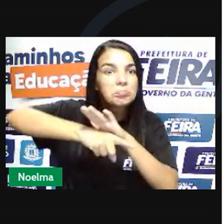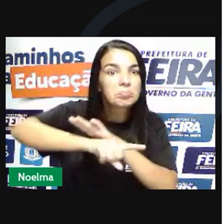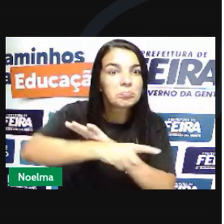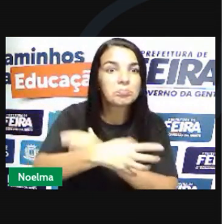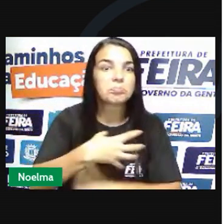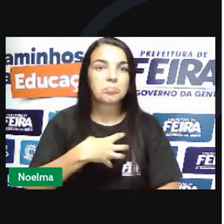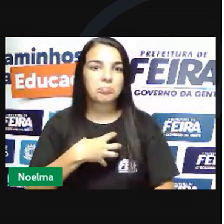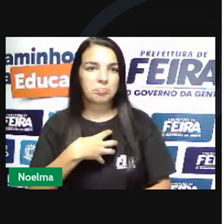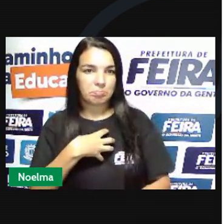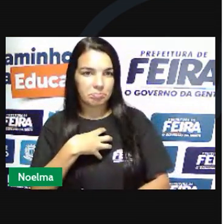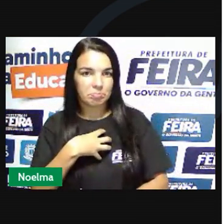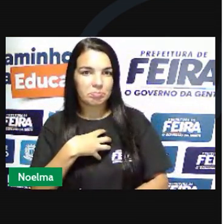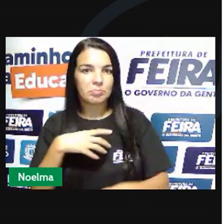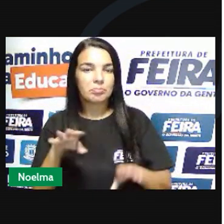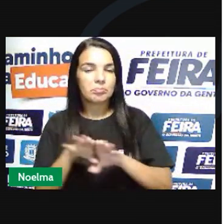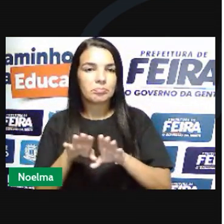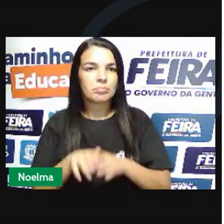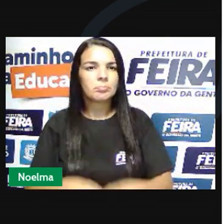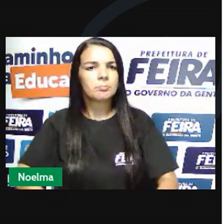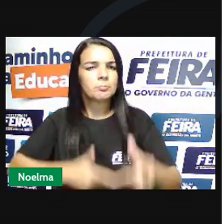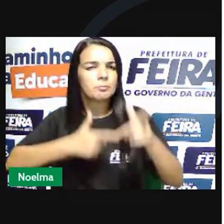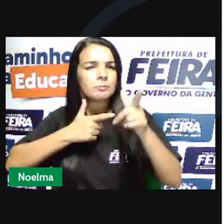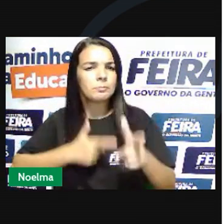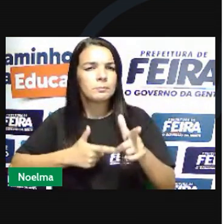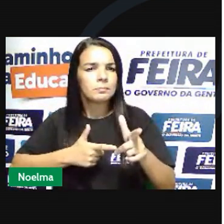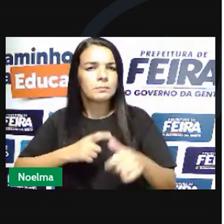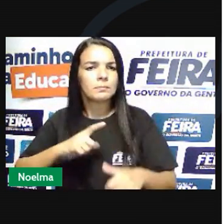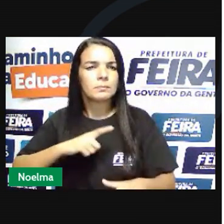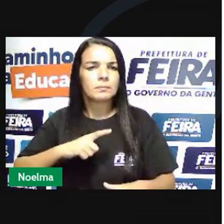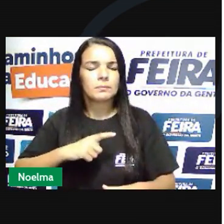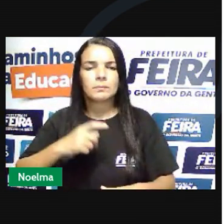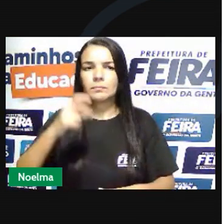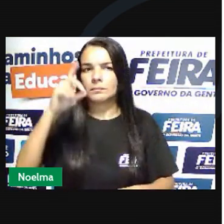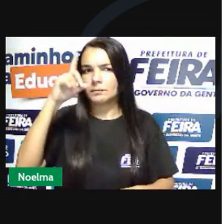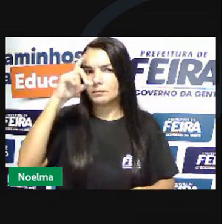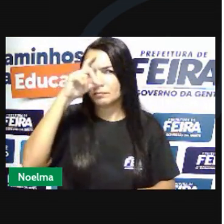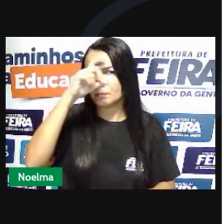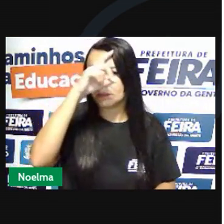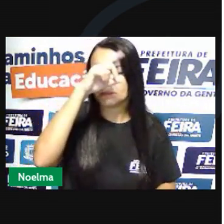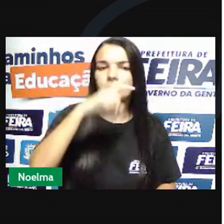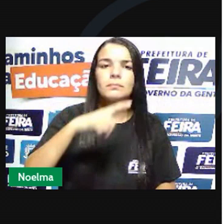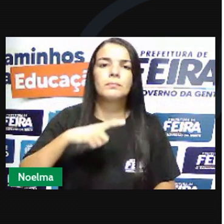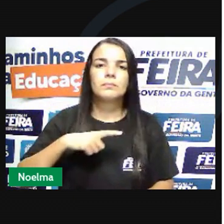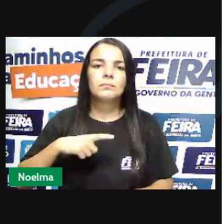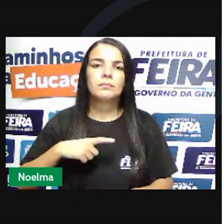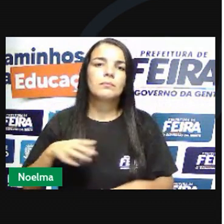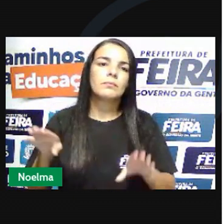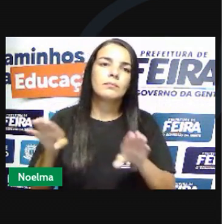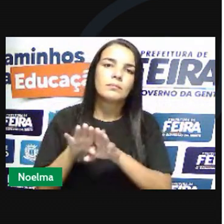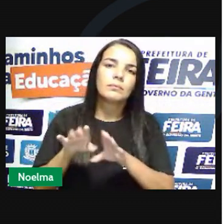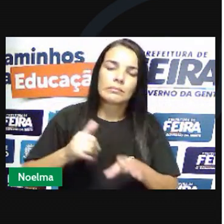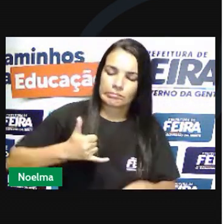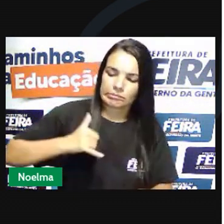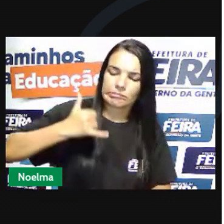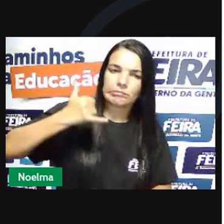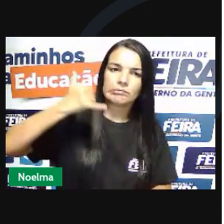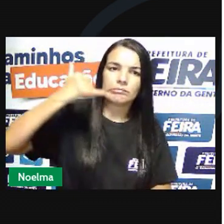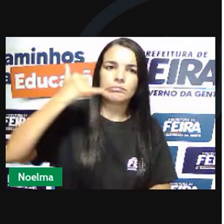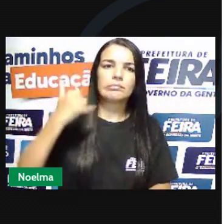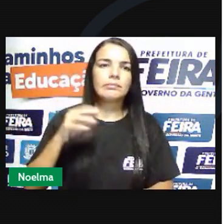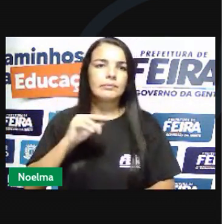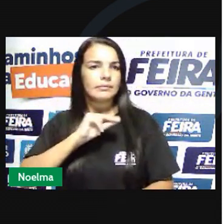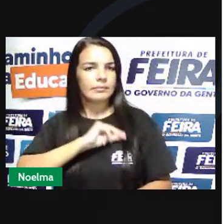que incluía desde as reivindicações dos grupos menos favorecidos da sociedade, como o aumento da remuneração